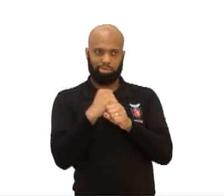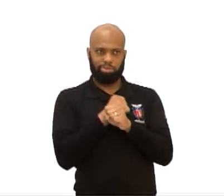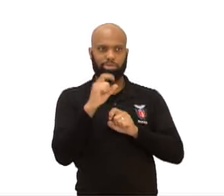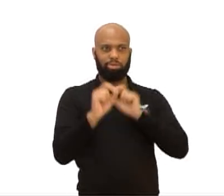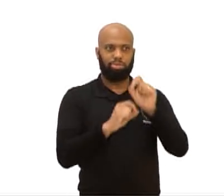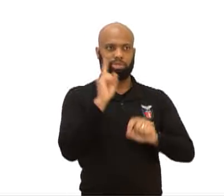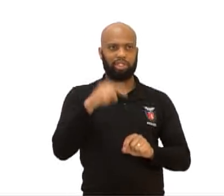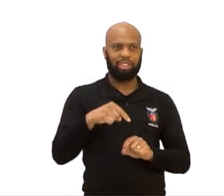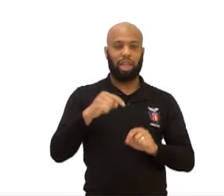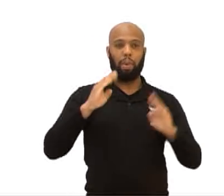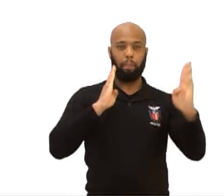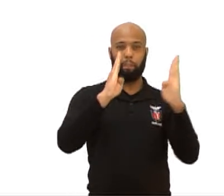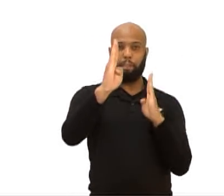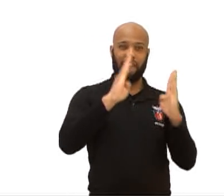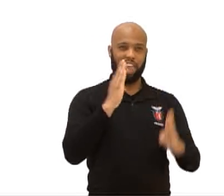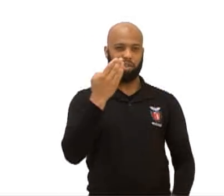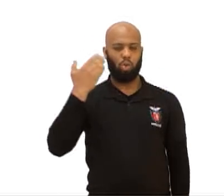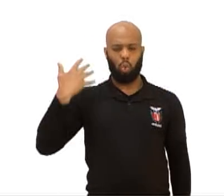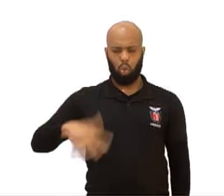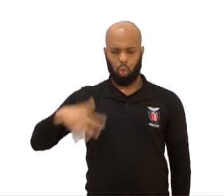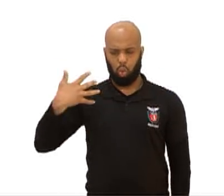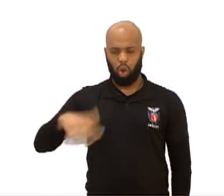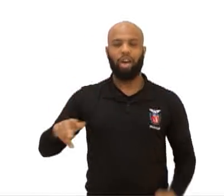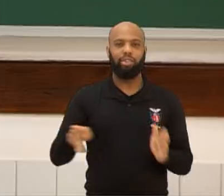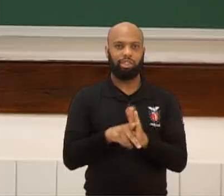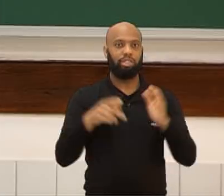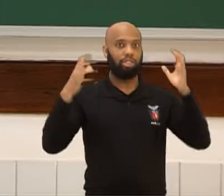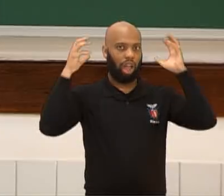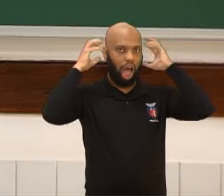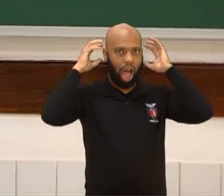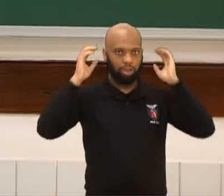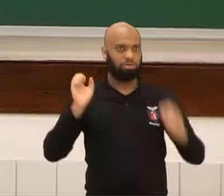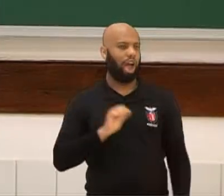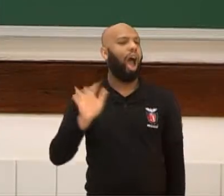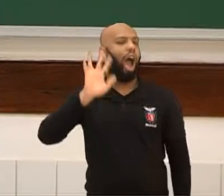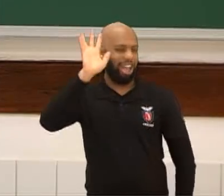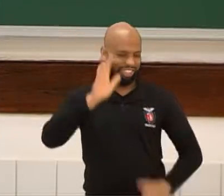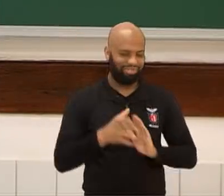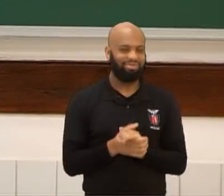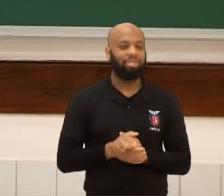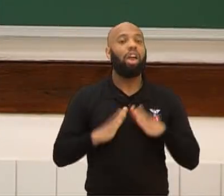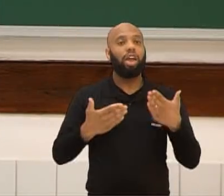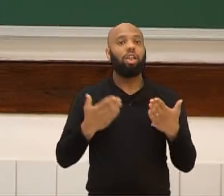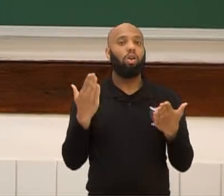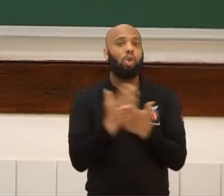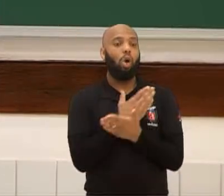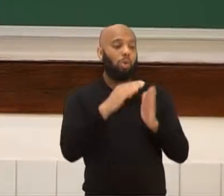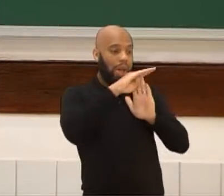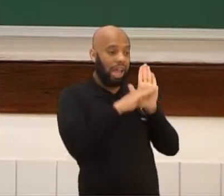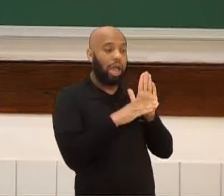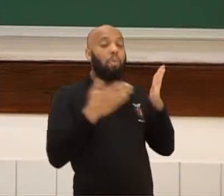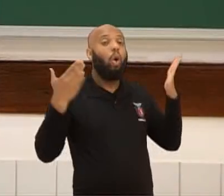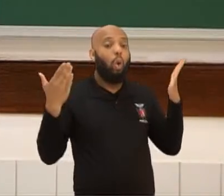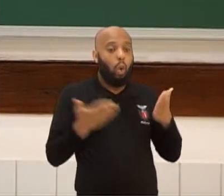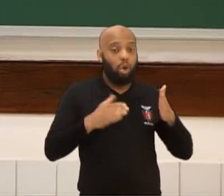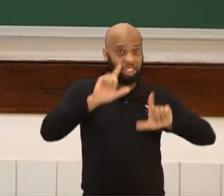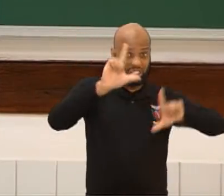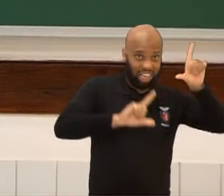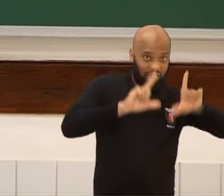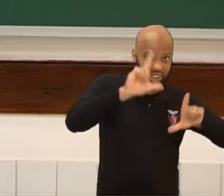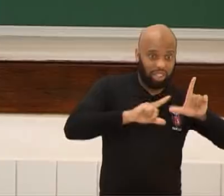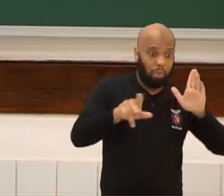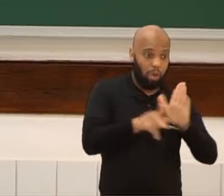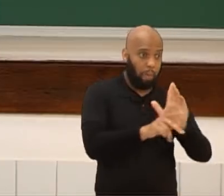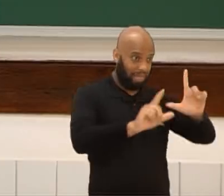a Era do Ouro do Rádio. Então, alguns programas de televisão que hoje nós conhecemos mais fazendo parte